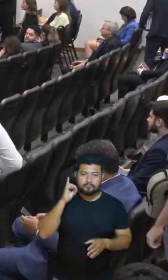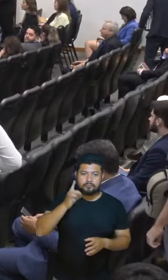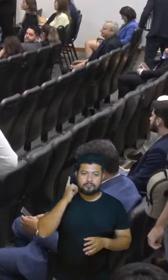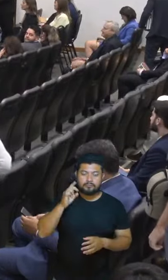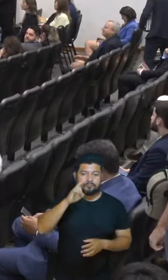nates